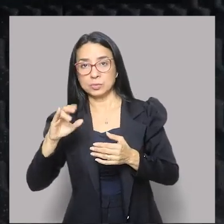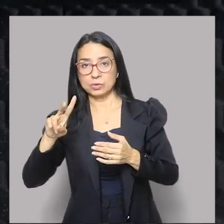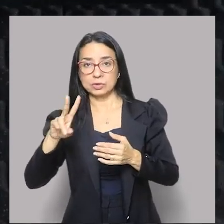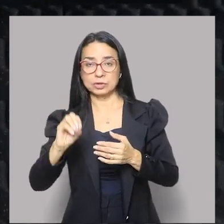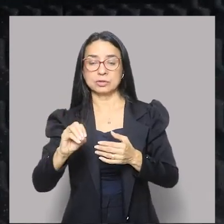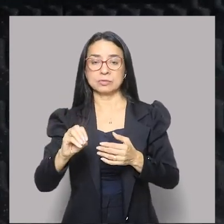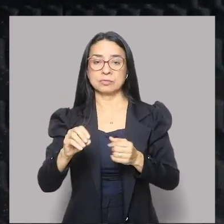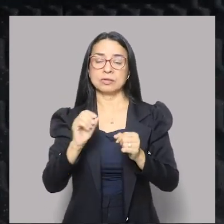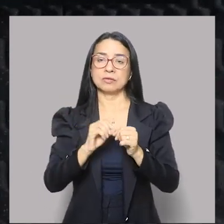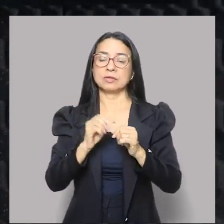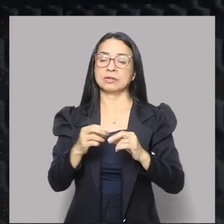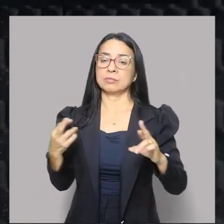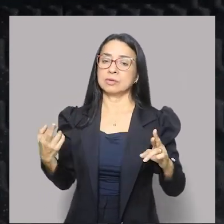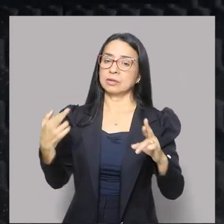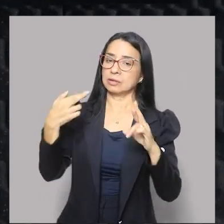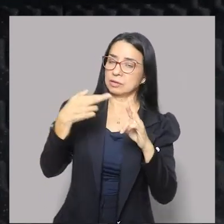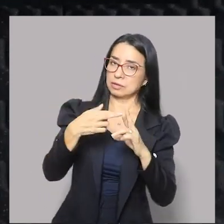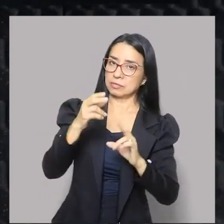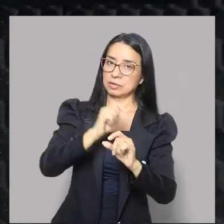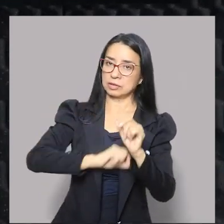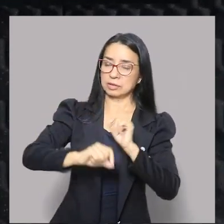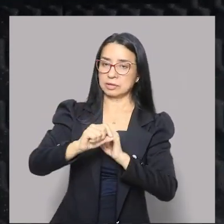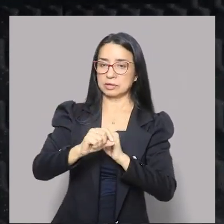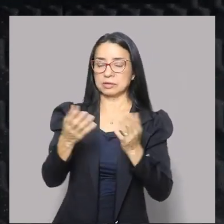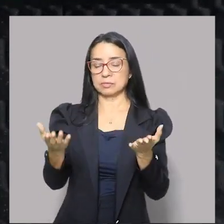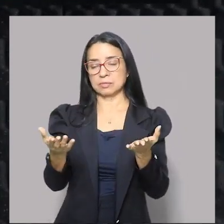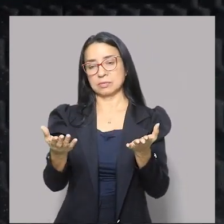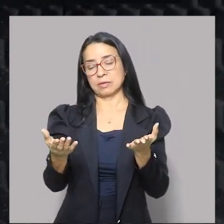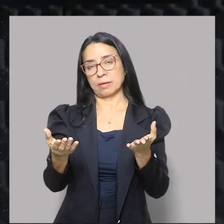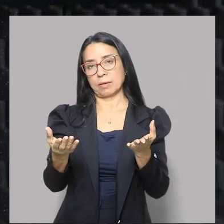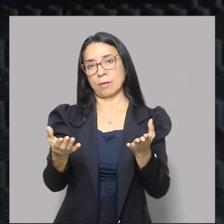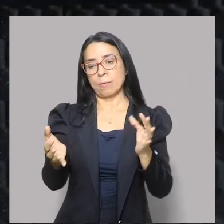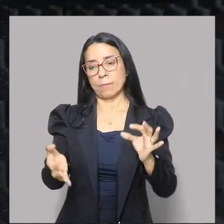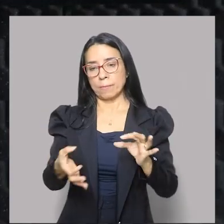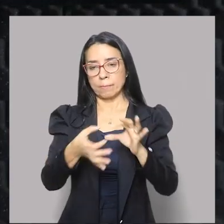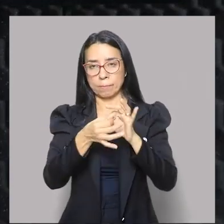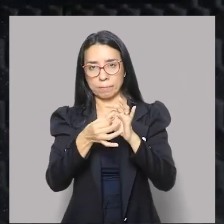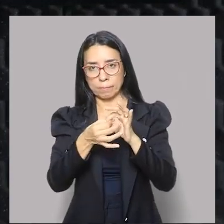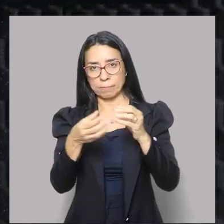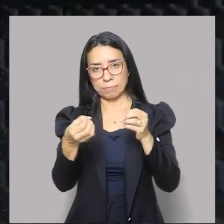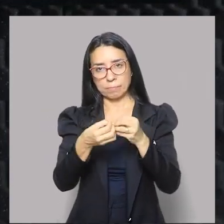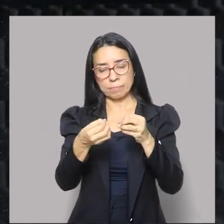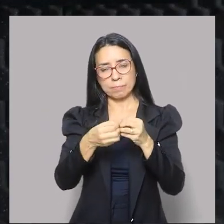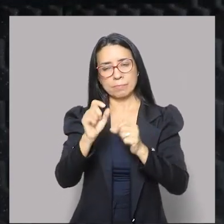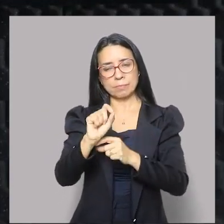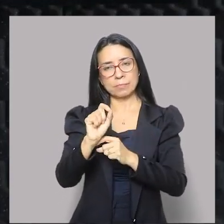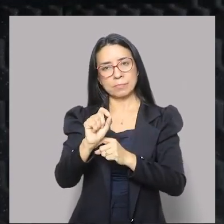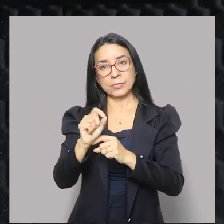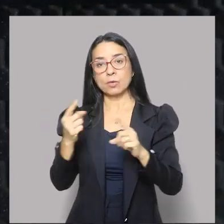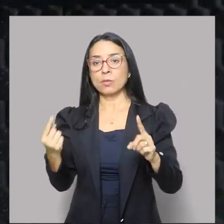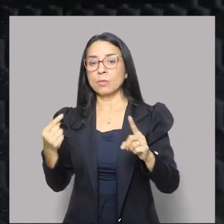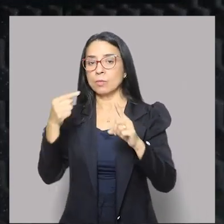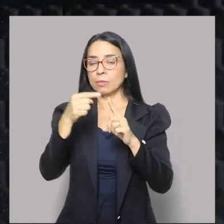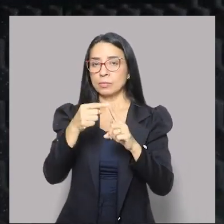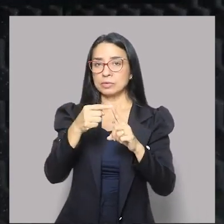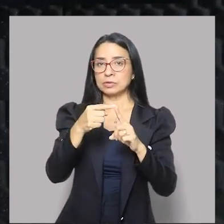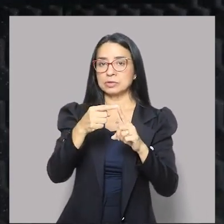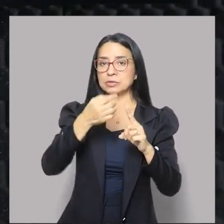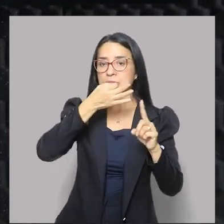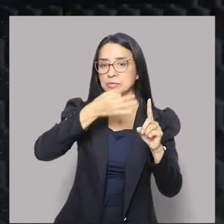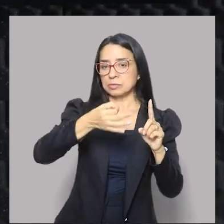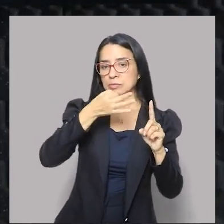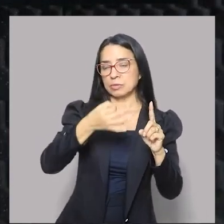fazer uma associação que se aproxime com aquilo e com o objetivo da sua dissertação, da sua